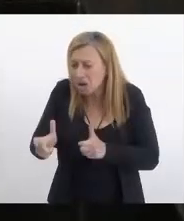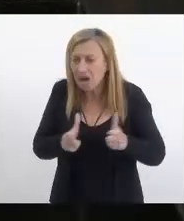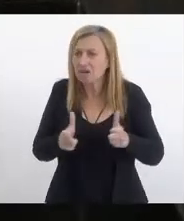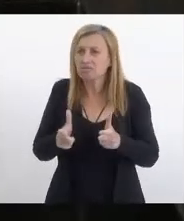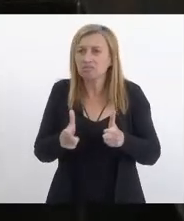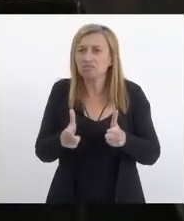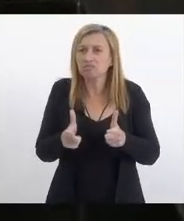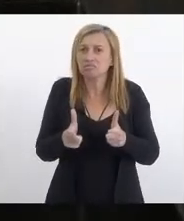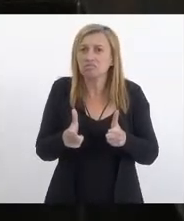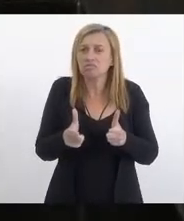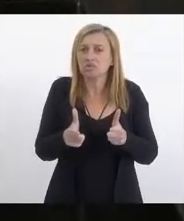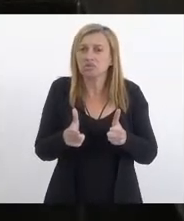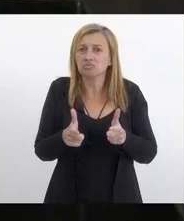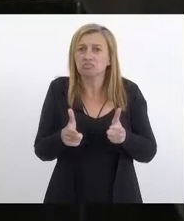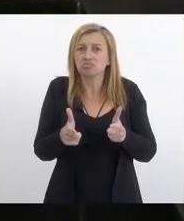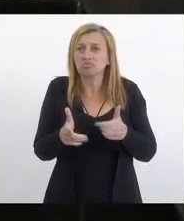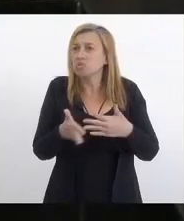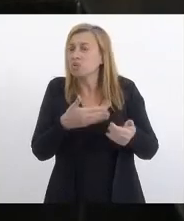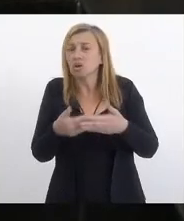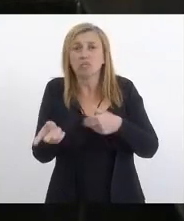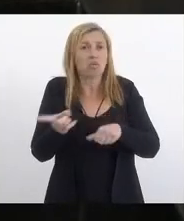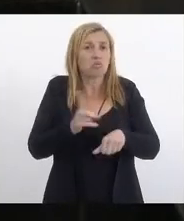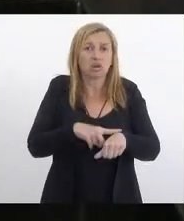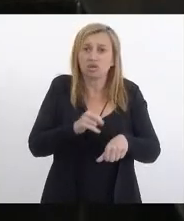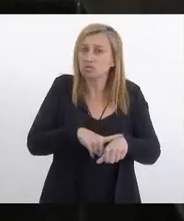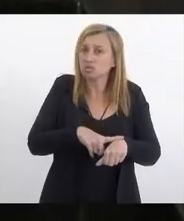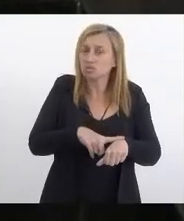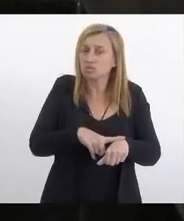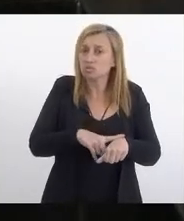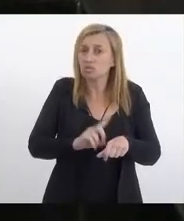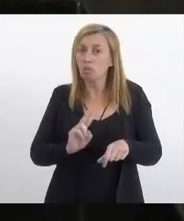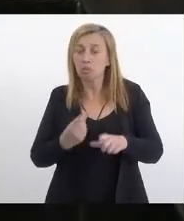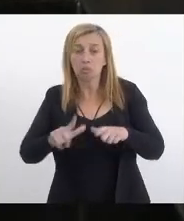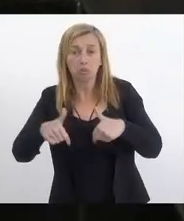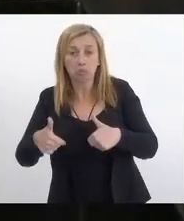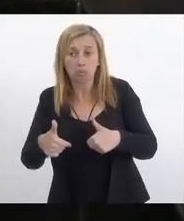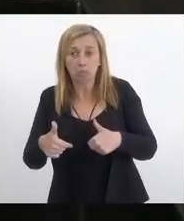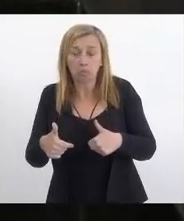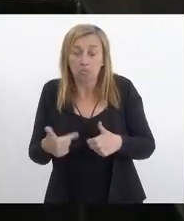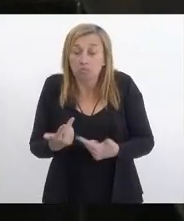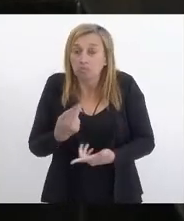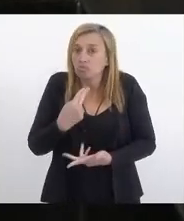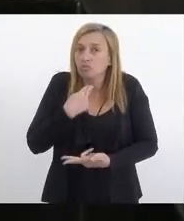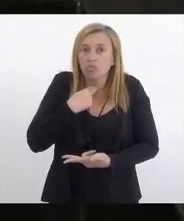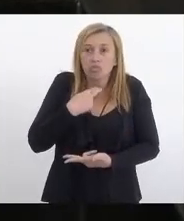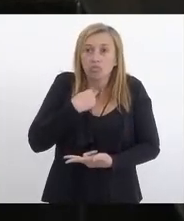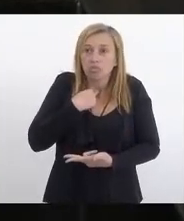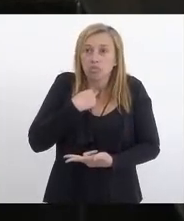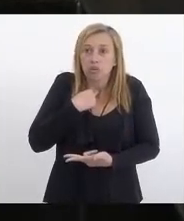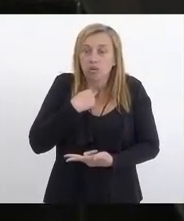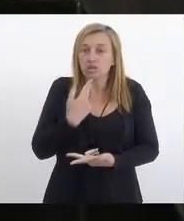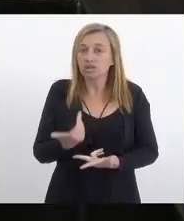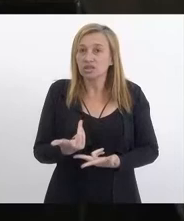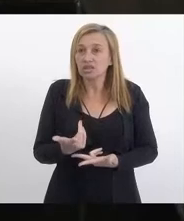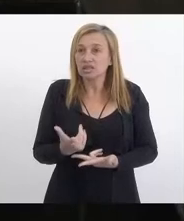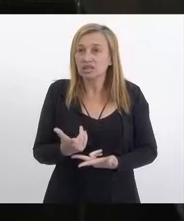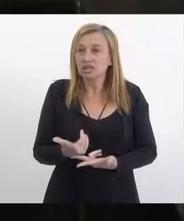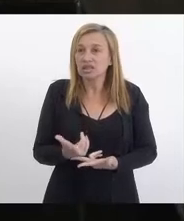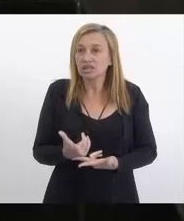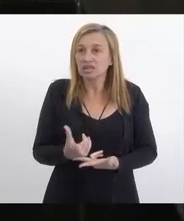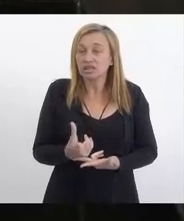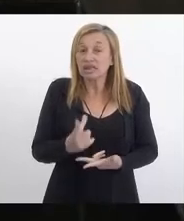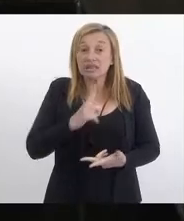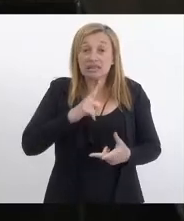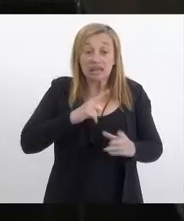em nenhum lugar, sob nenhuma circunstância, sob nenhum aspecto, não pode ganhar as características de